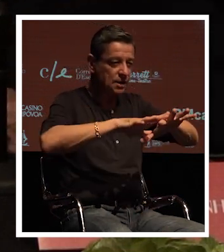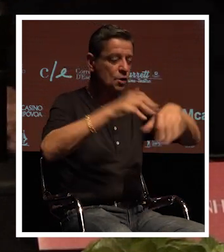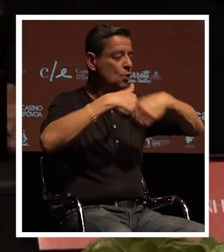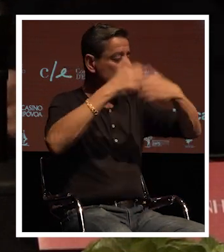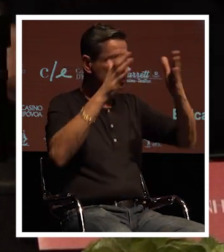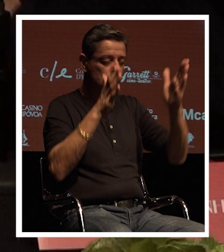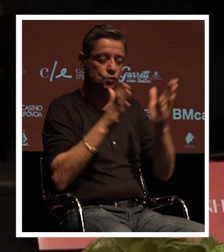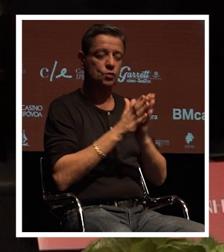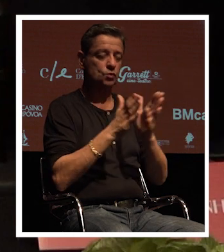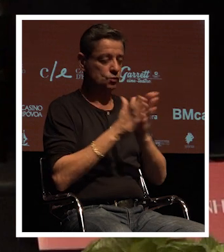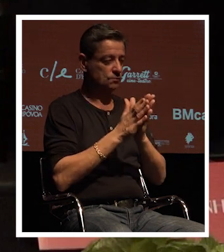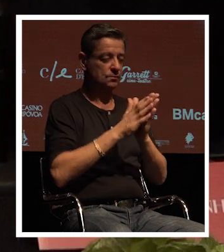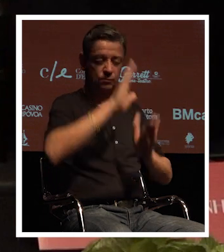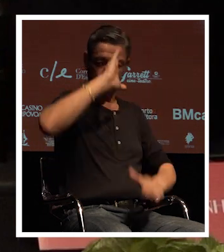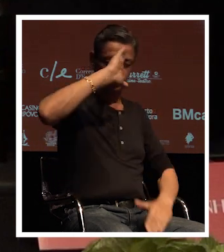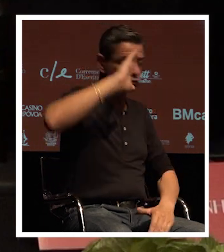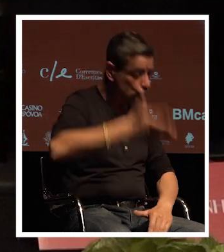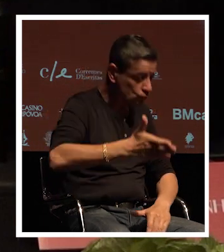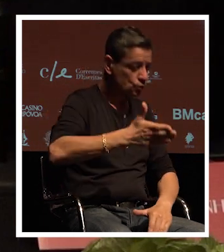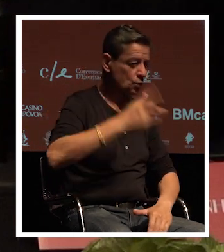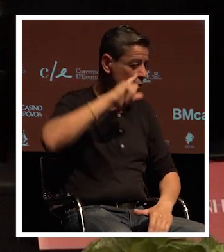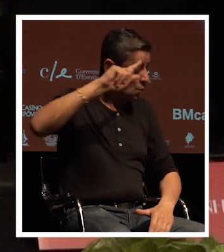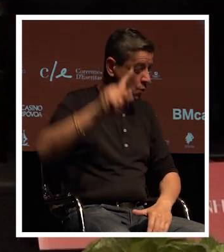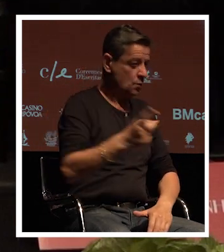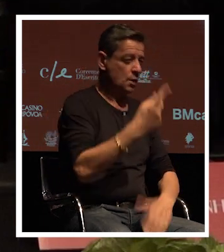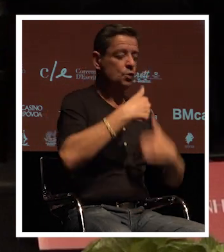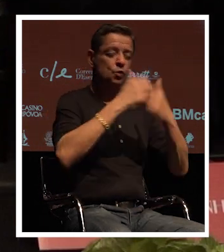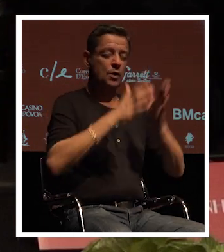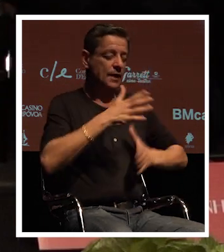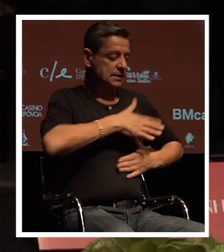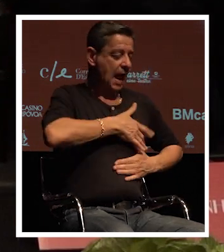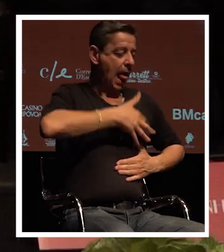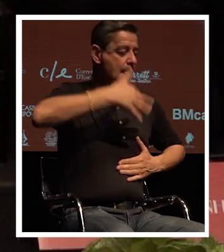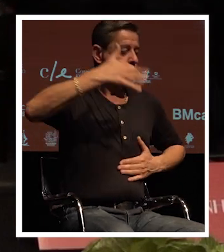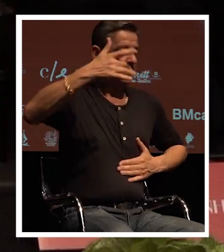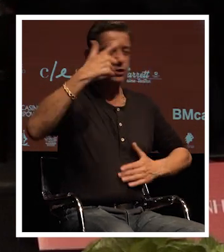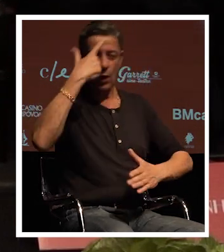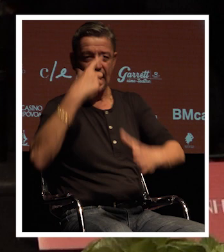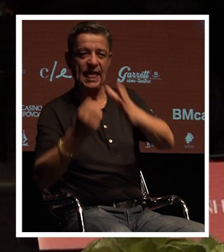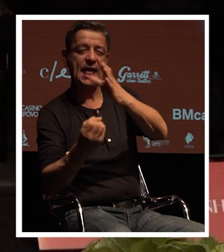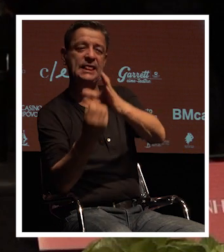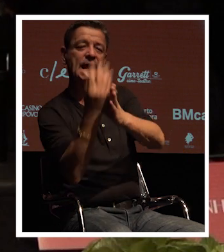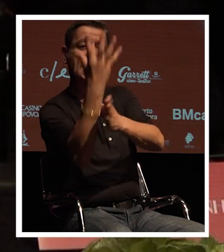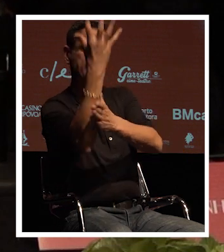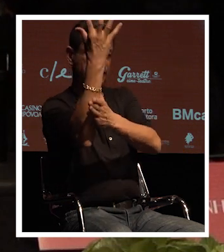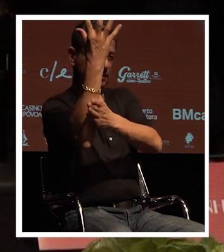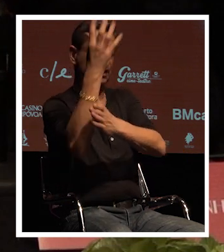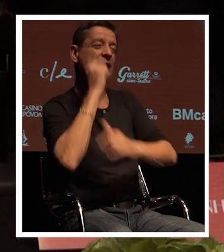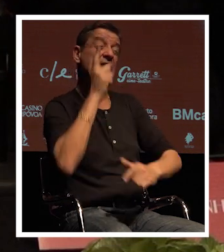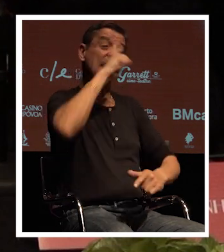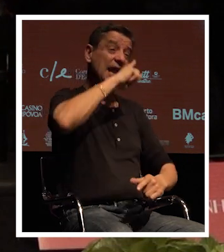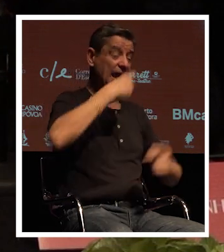fragmentos e percias o Uno todas as almas são criativas é desse estado de conexão com quem